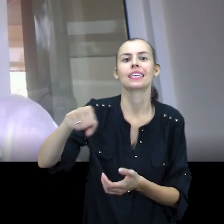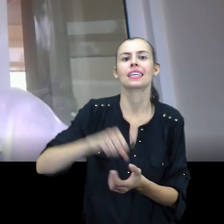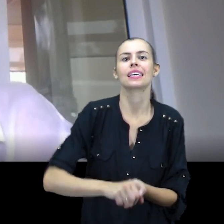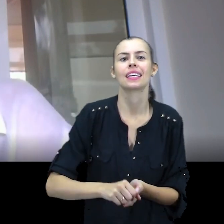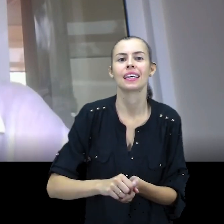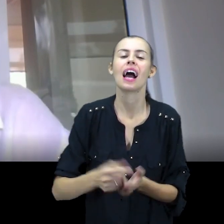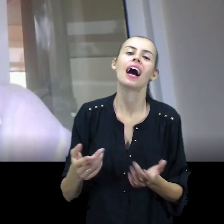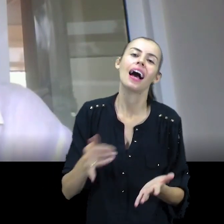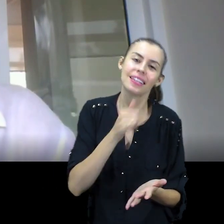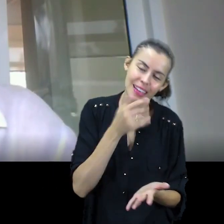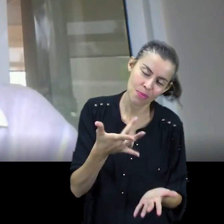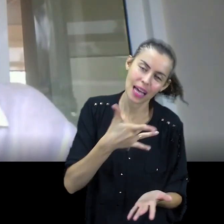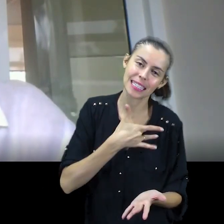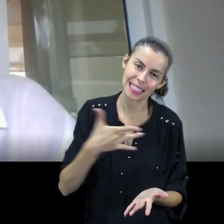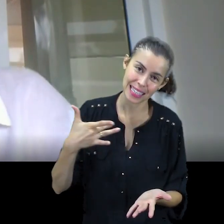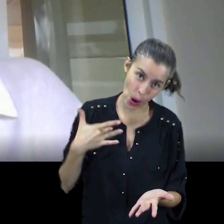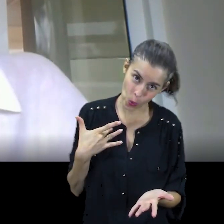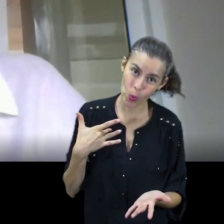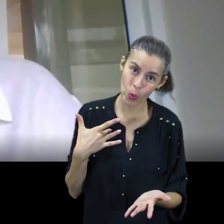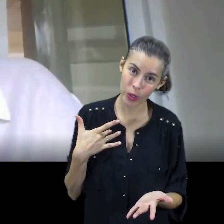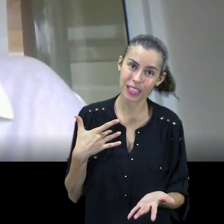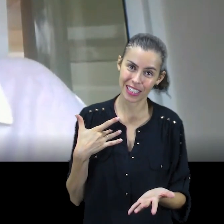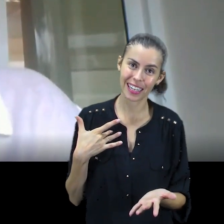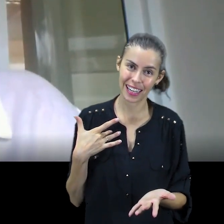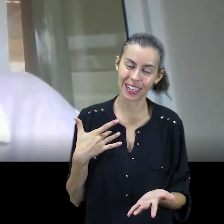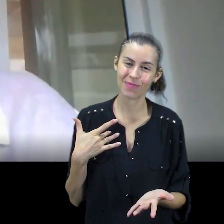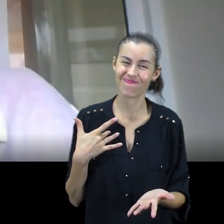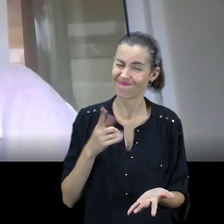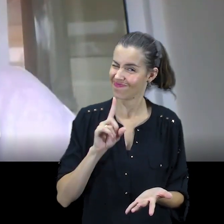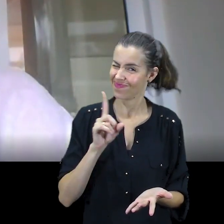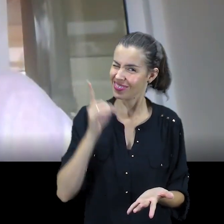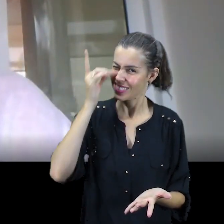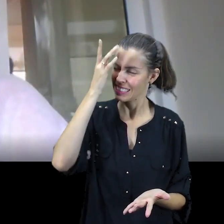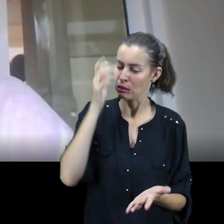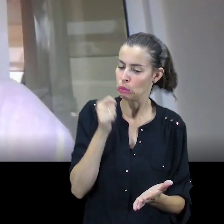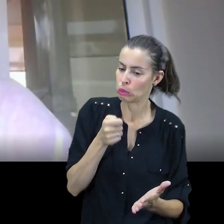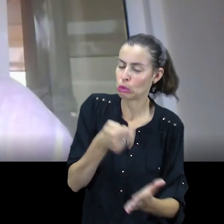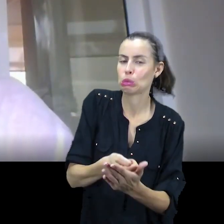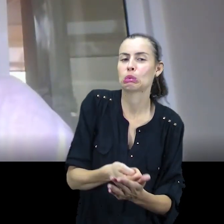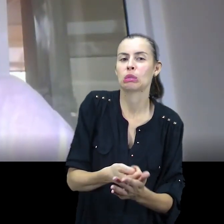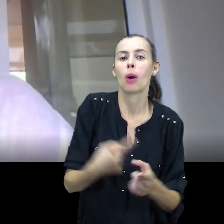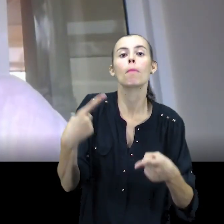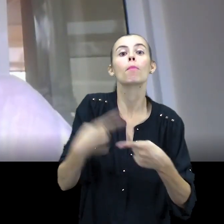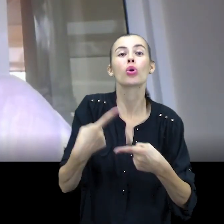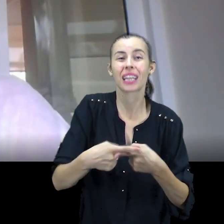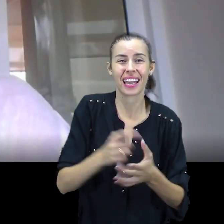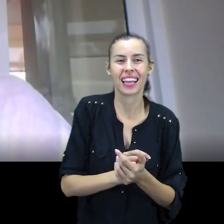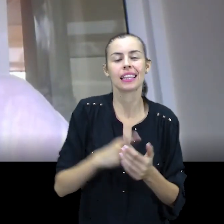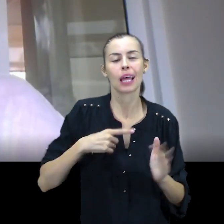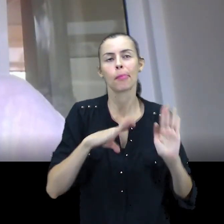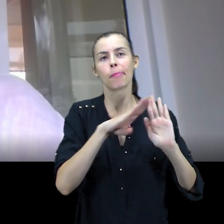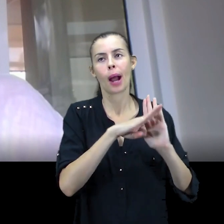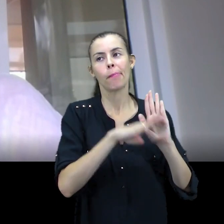né? Mas eu fiquei pensando muito como que você vê isso aí